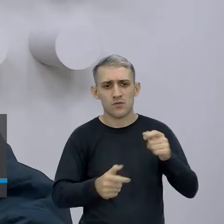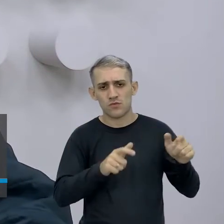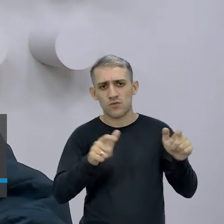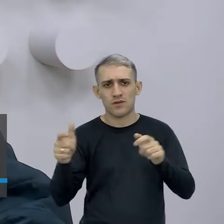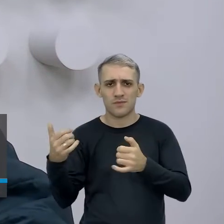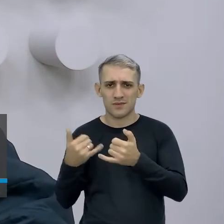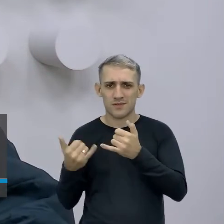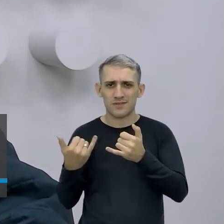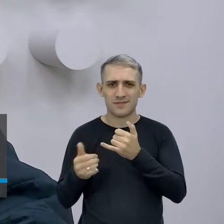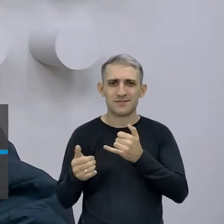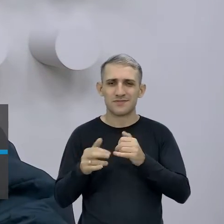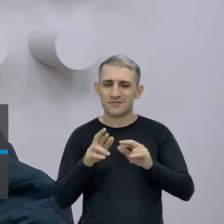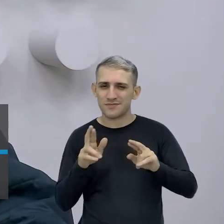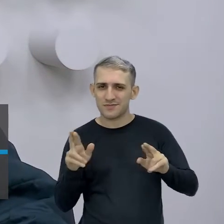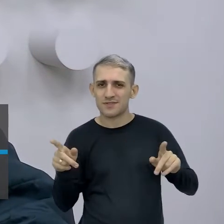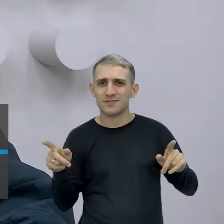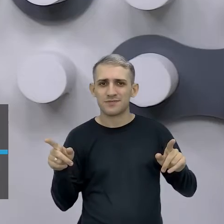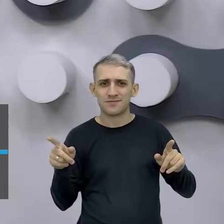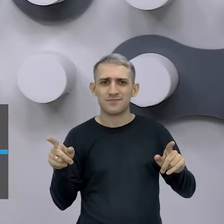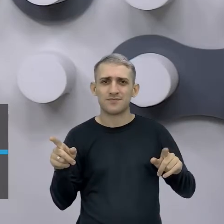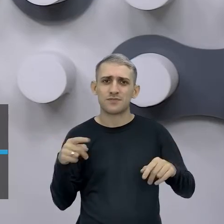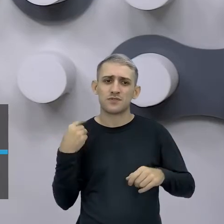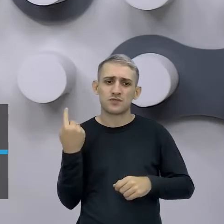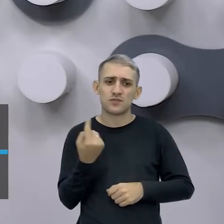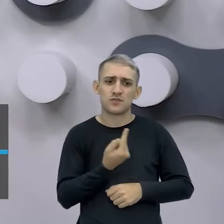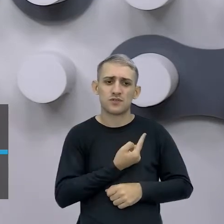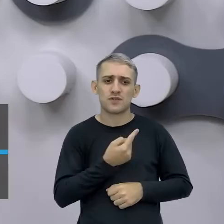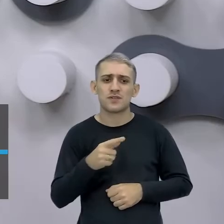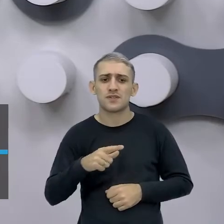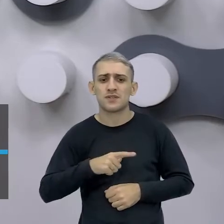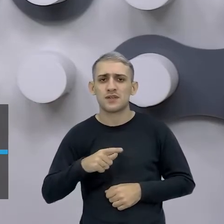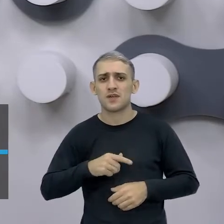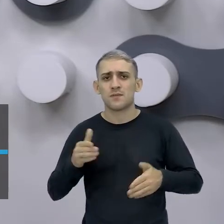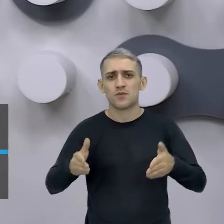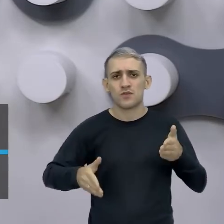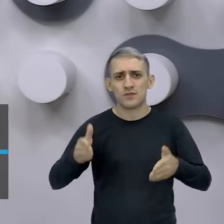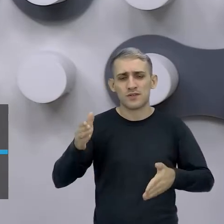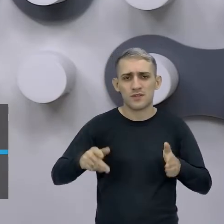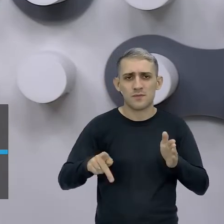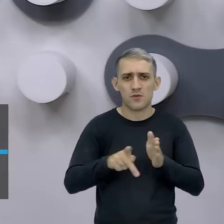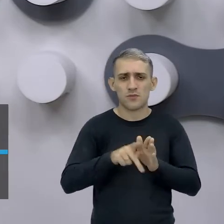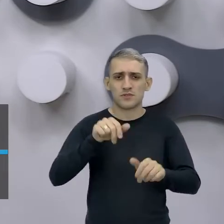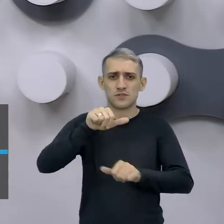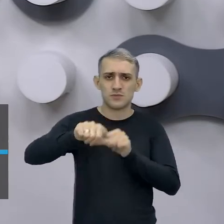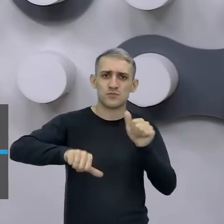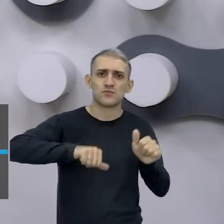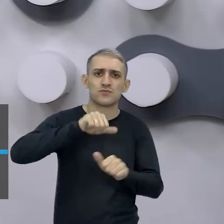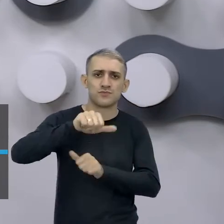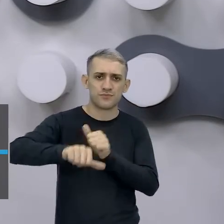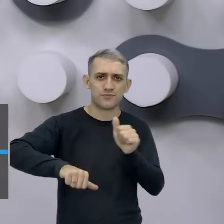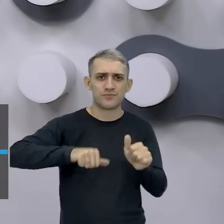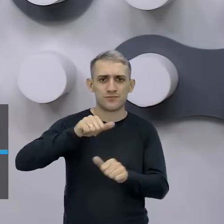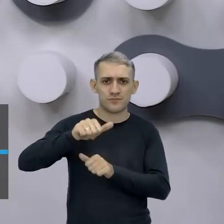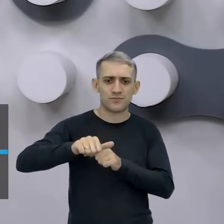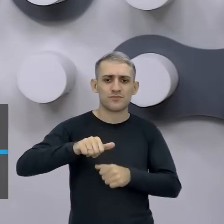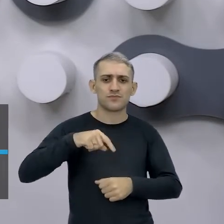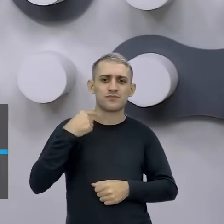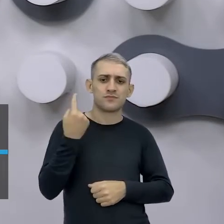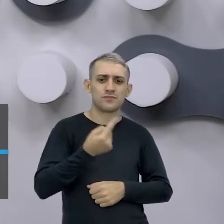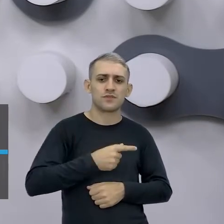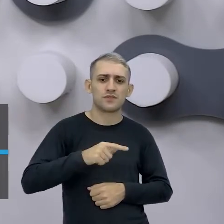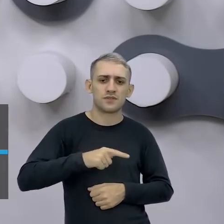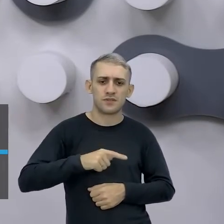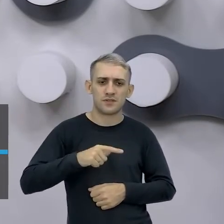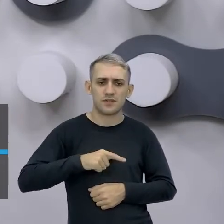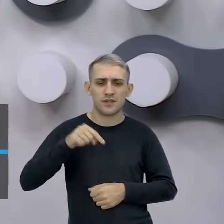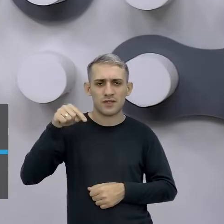né? Eu diria que a gente está num processo de desindustrialização. Sim. A gente teve um pico da